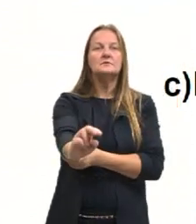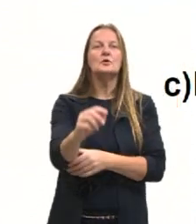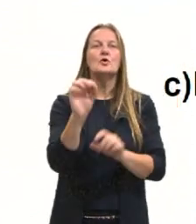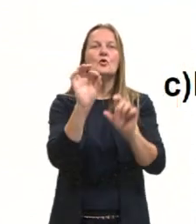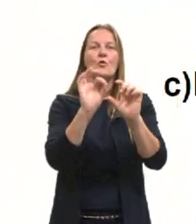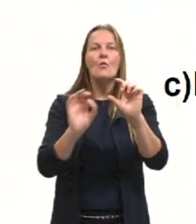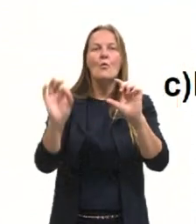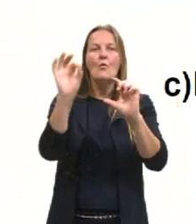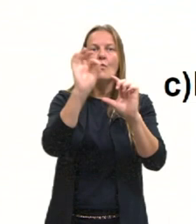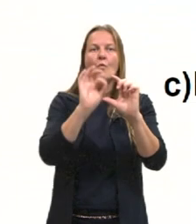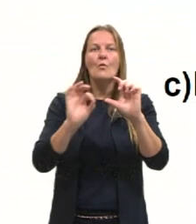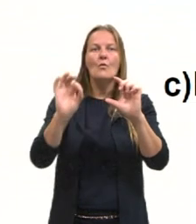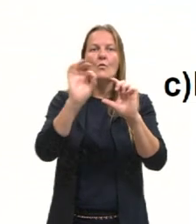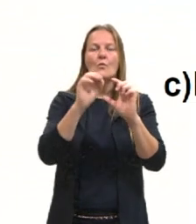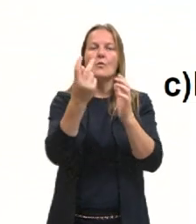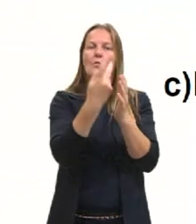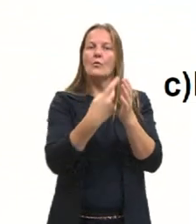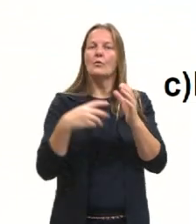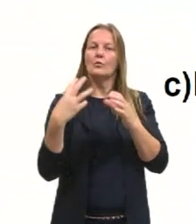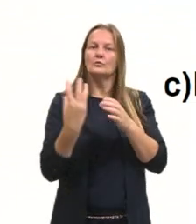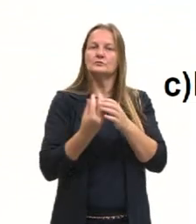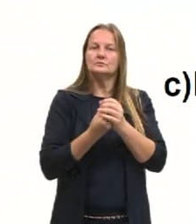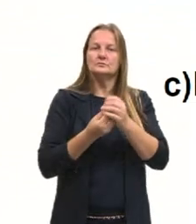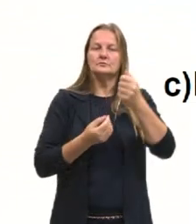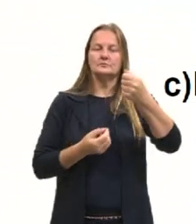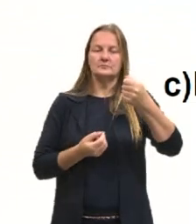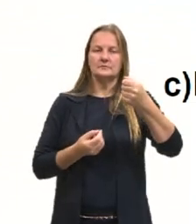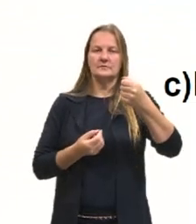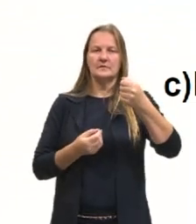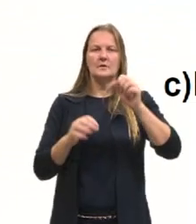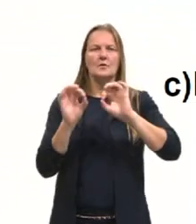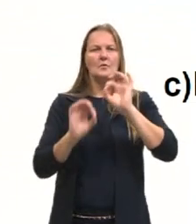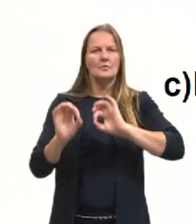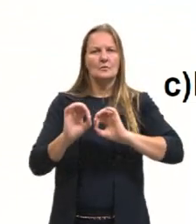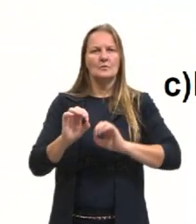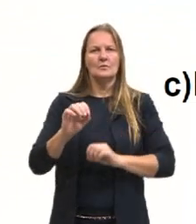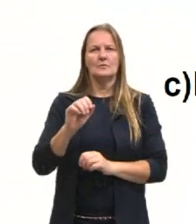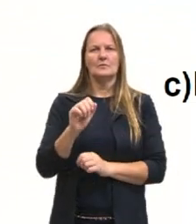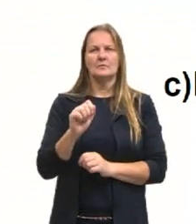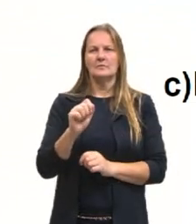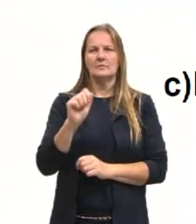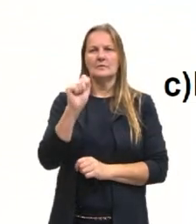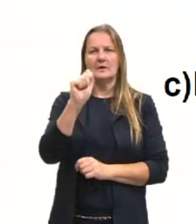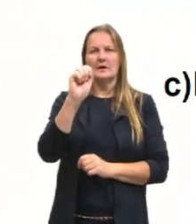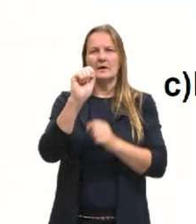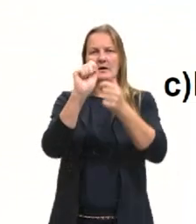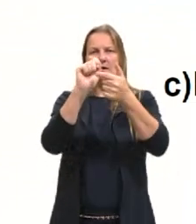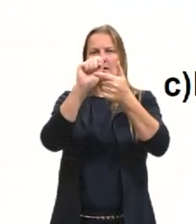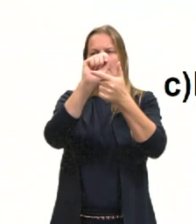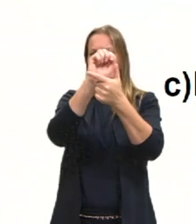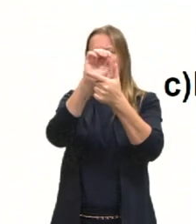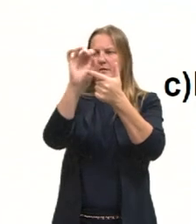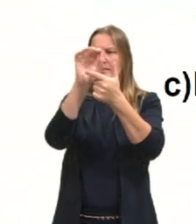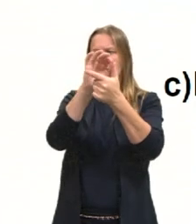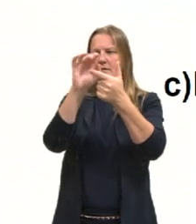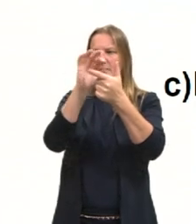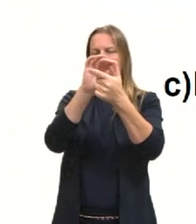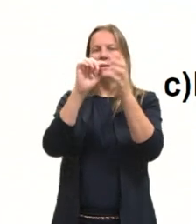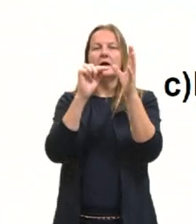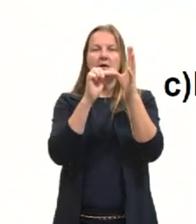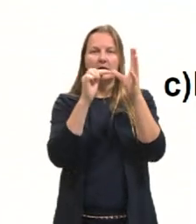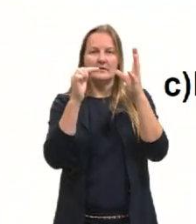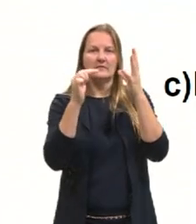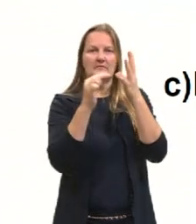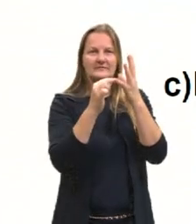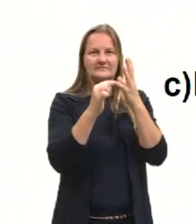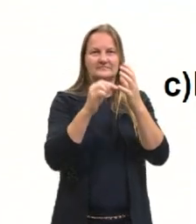de Venn o conjunto A formado pelas vogais do alfabeto. Então, o que, que eu vou fazer aqui no